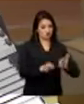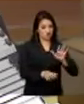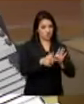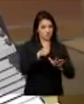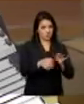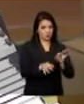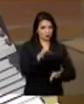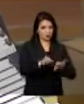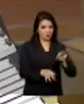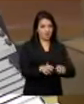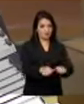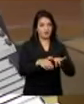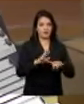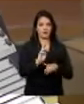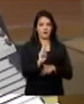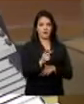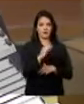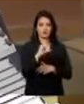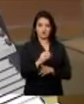do habeas